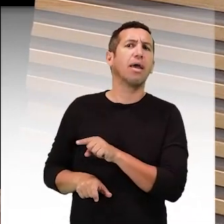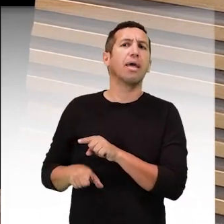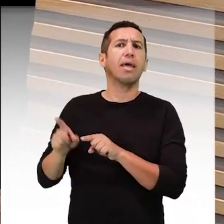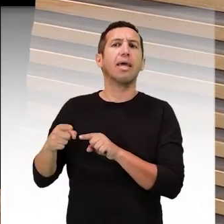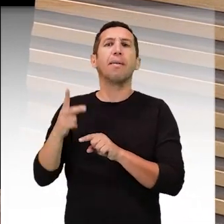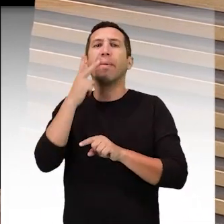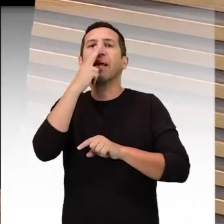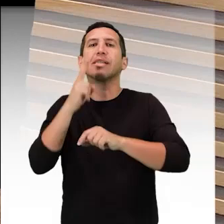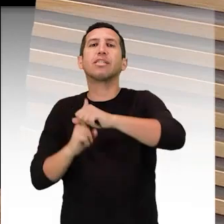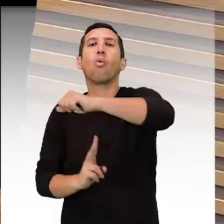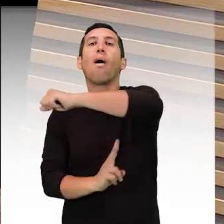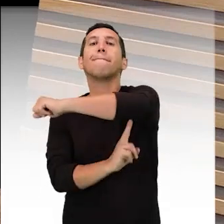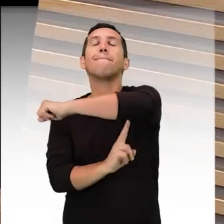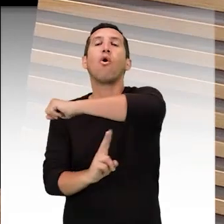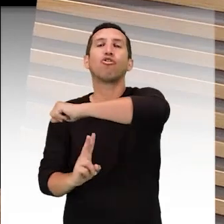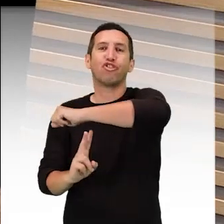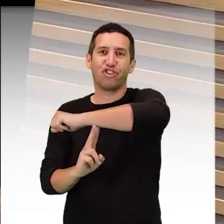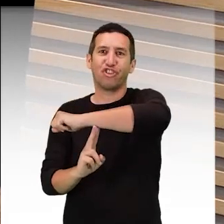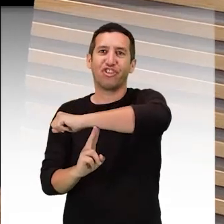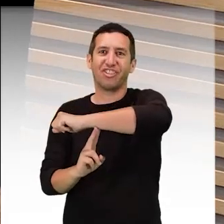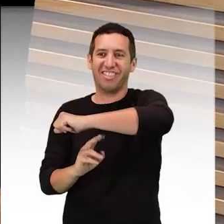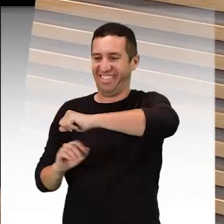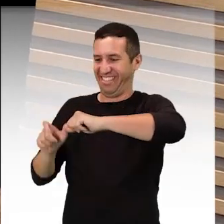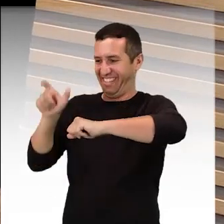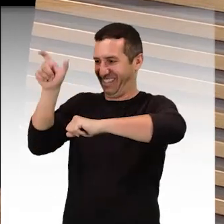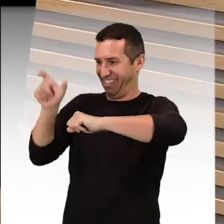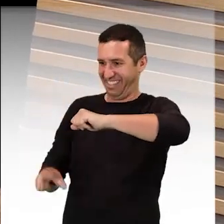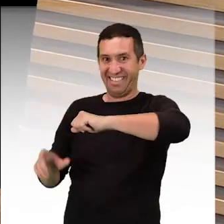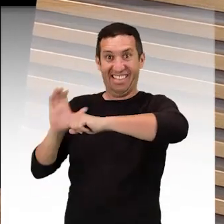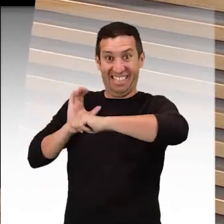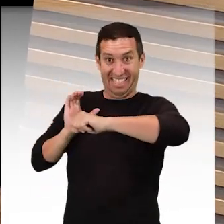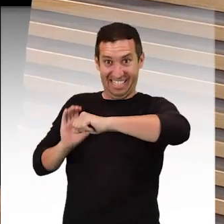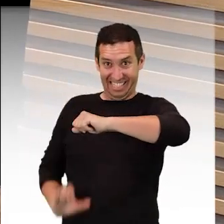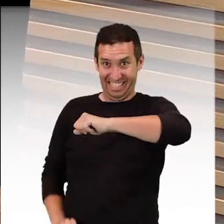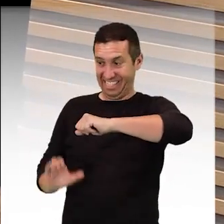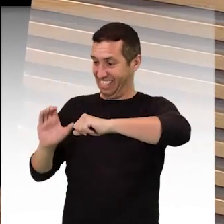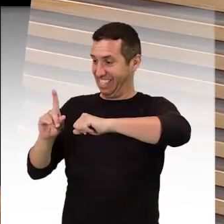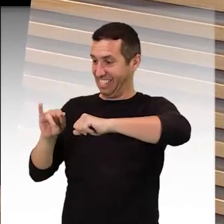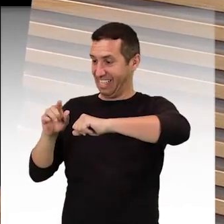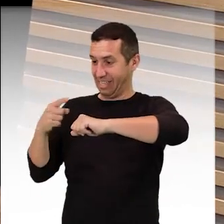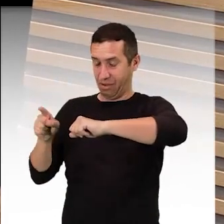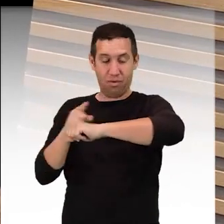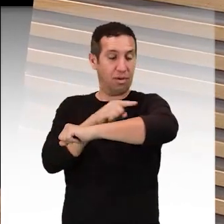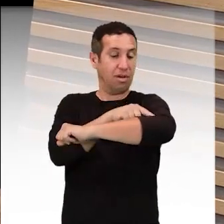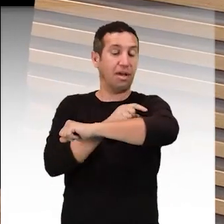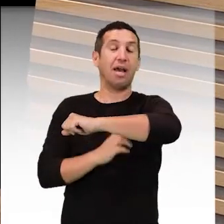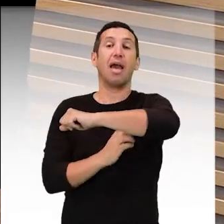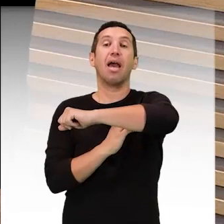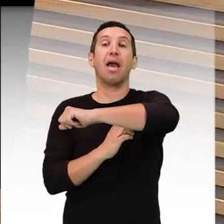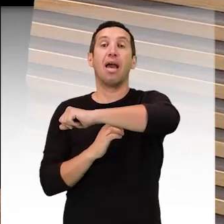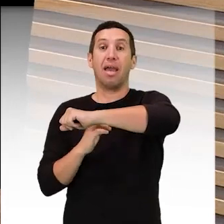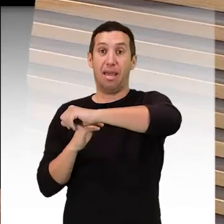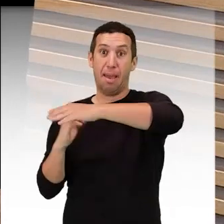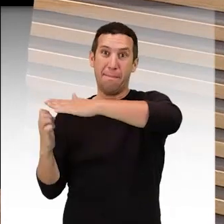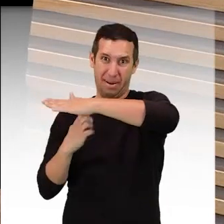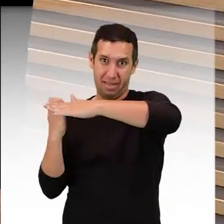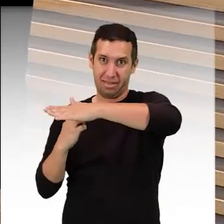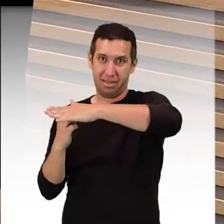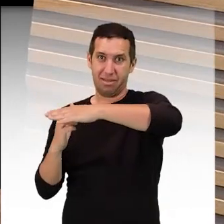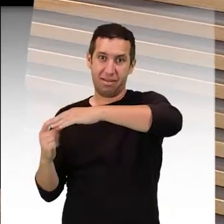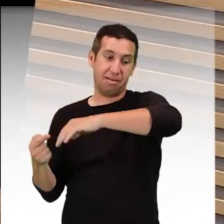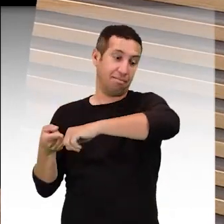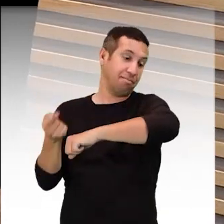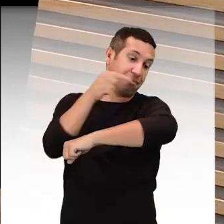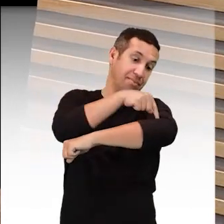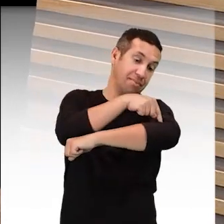como o link entre o cidadão, entre as